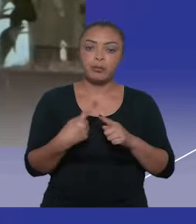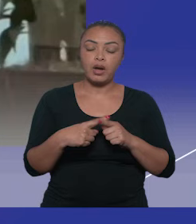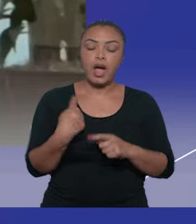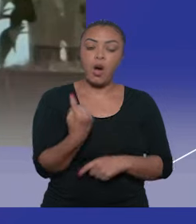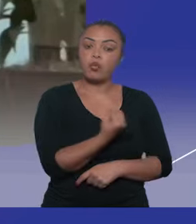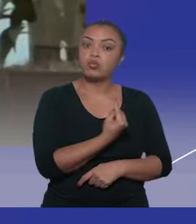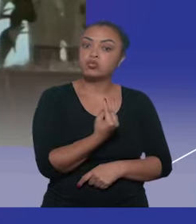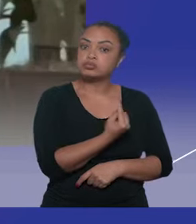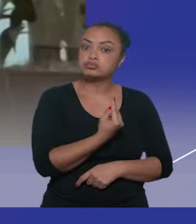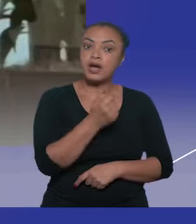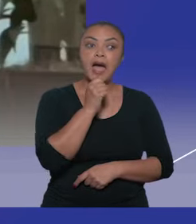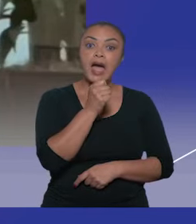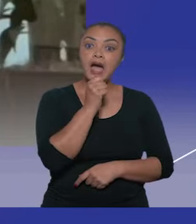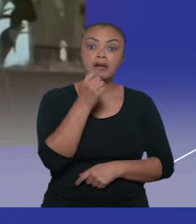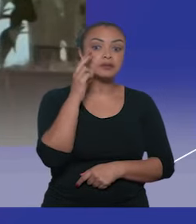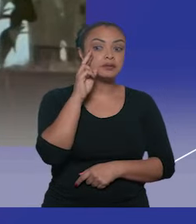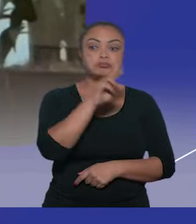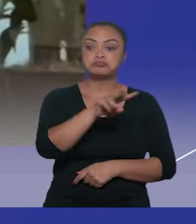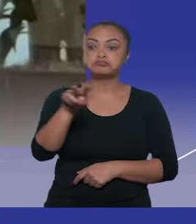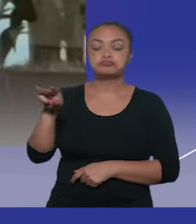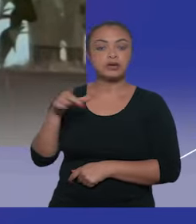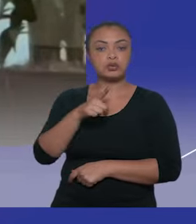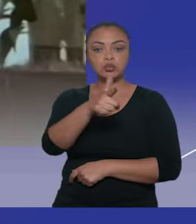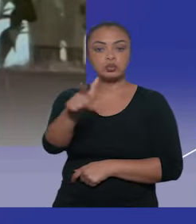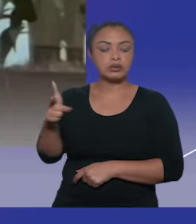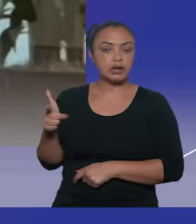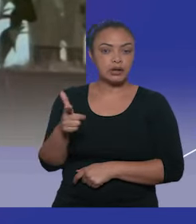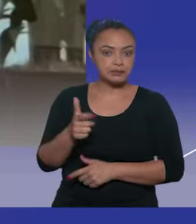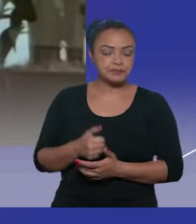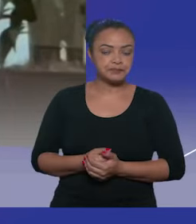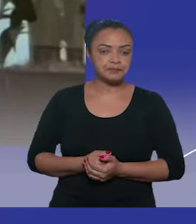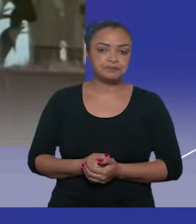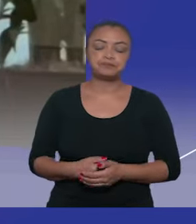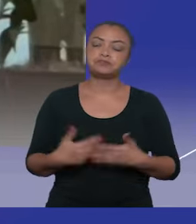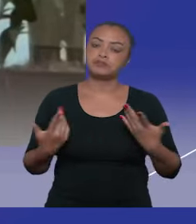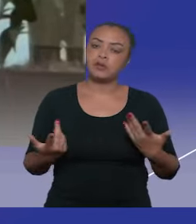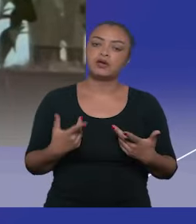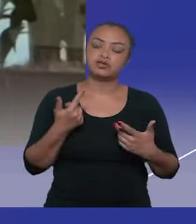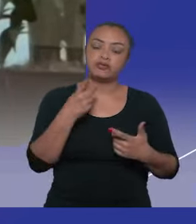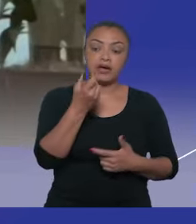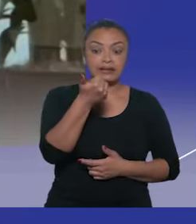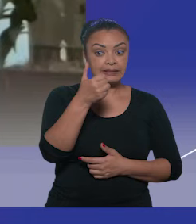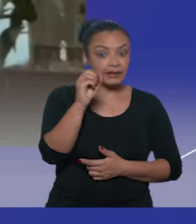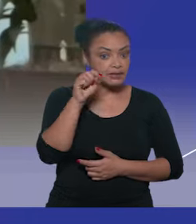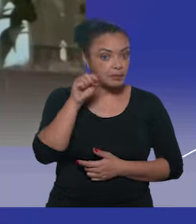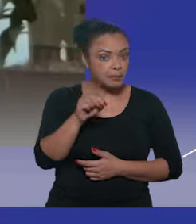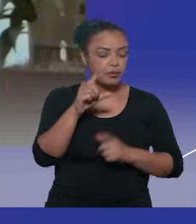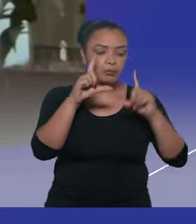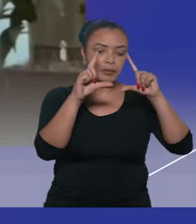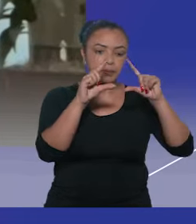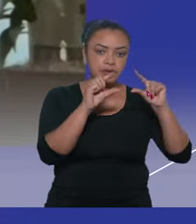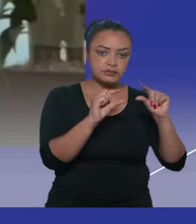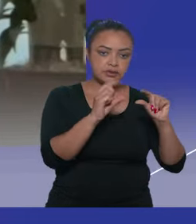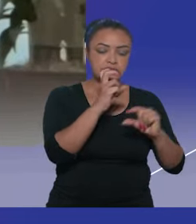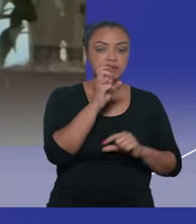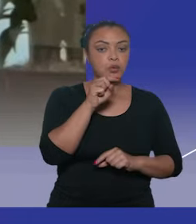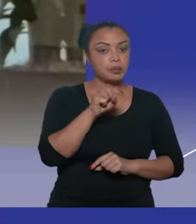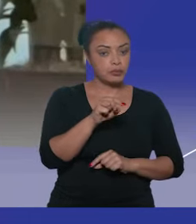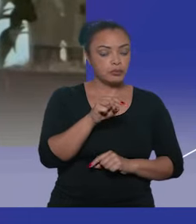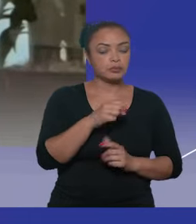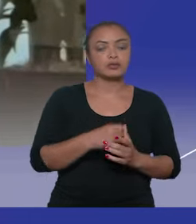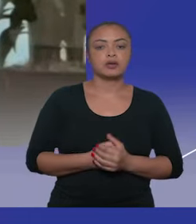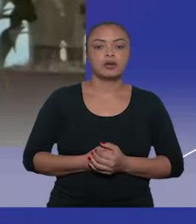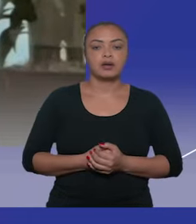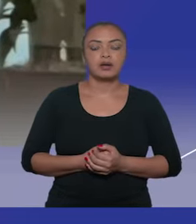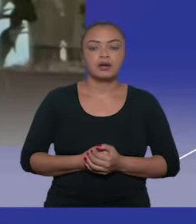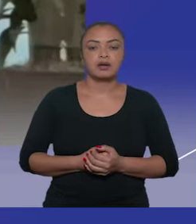ser 5 mil dólares, desculpa, uma coisa única que o mercado ainda não consegue oferecer para os nossos clientes. Sim. Então, a